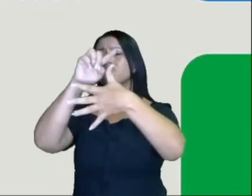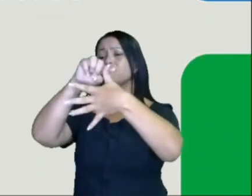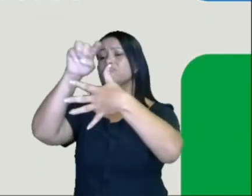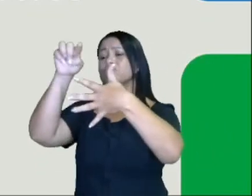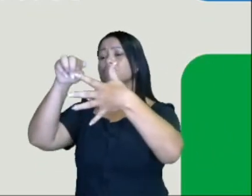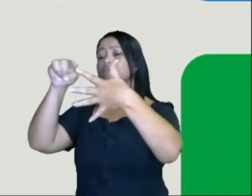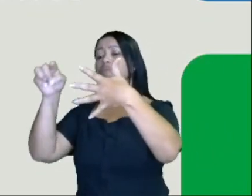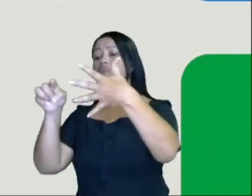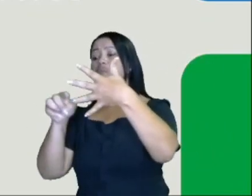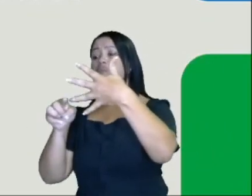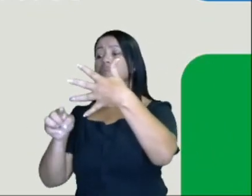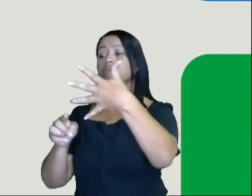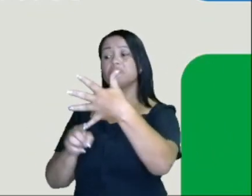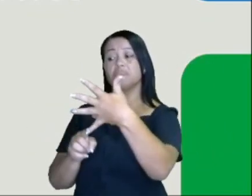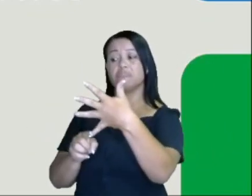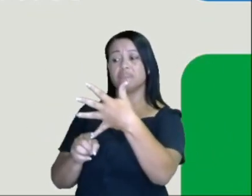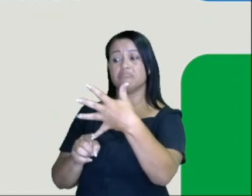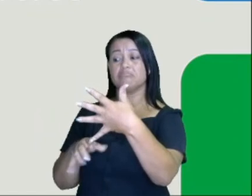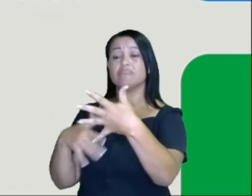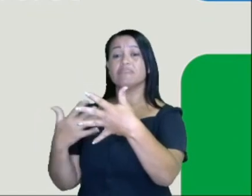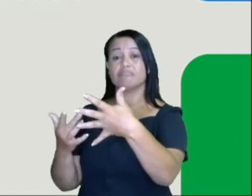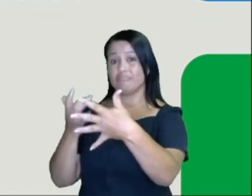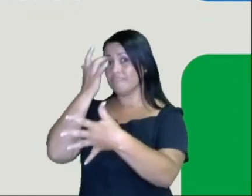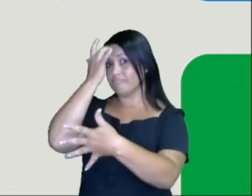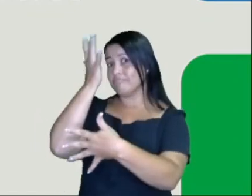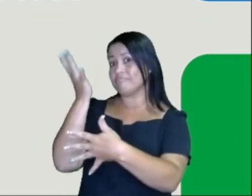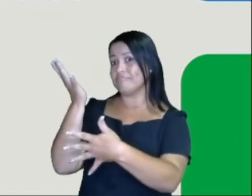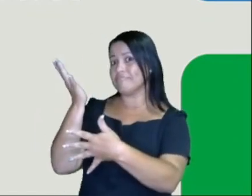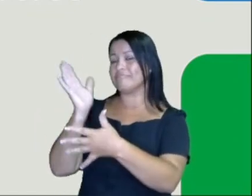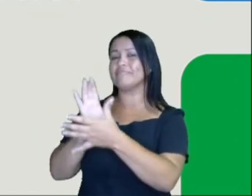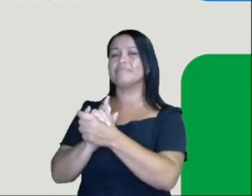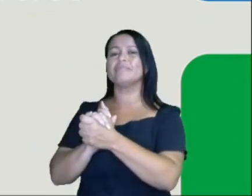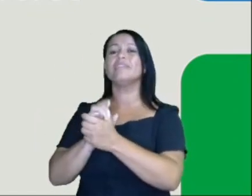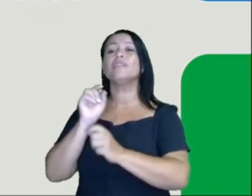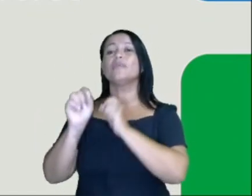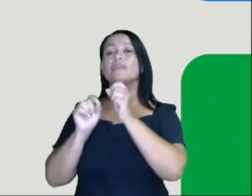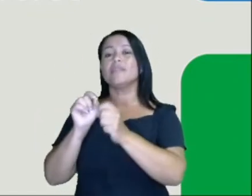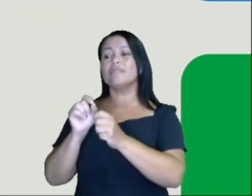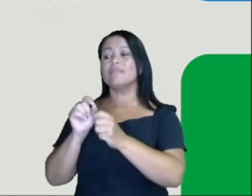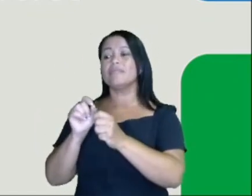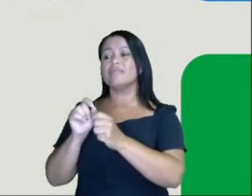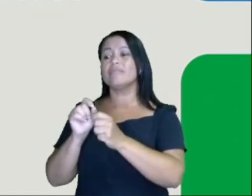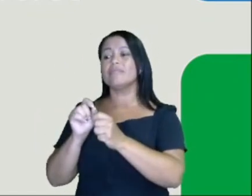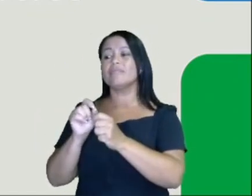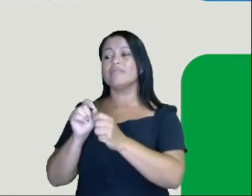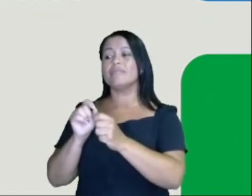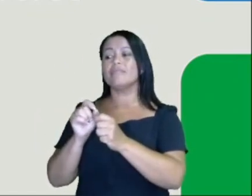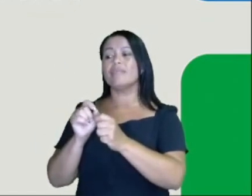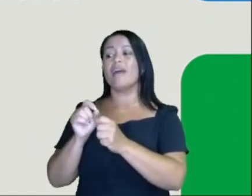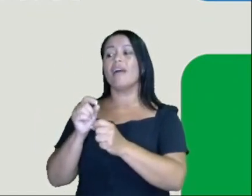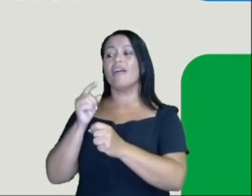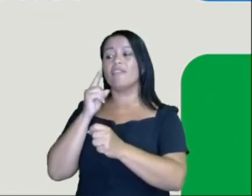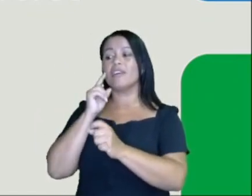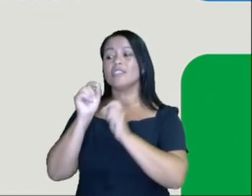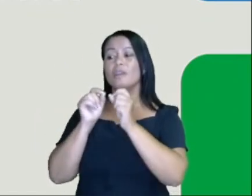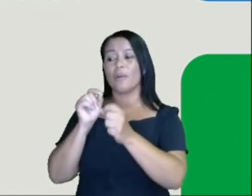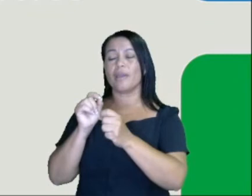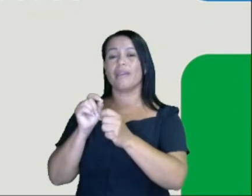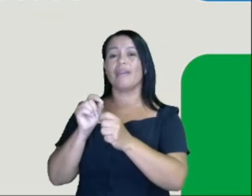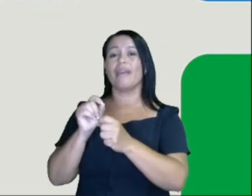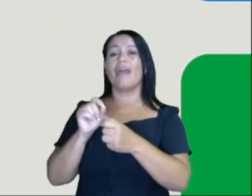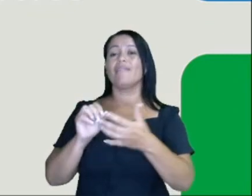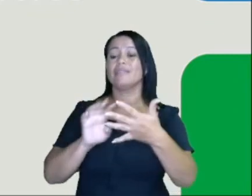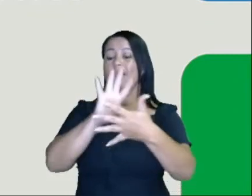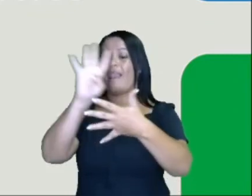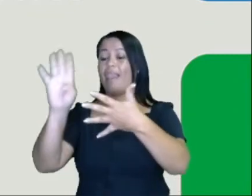a orquídeas e as árvores? Essa é muito fácil, não é? Vai ser a relação entre a lombriga e o ser